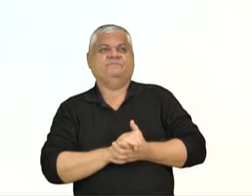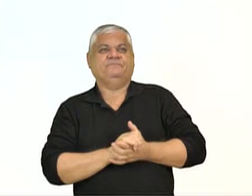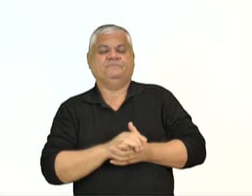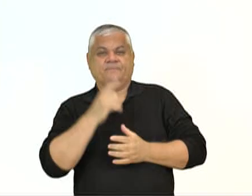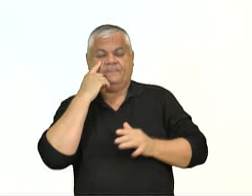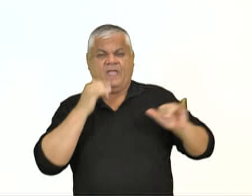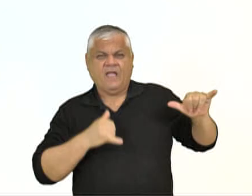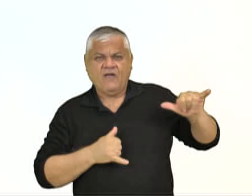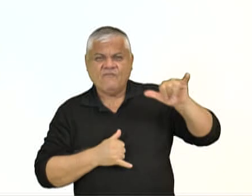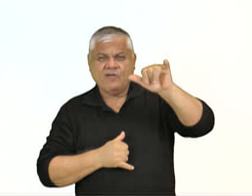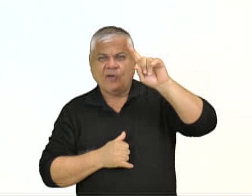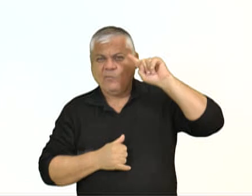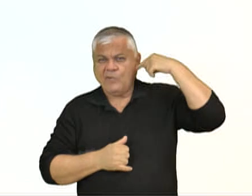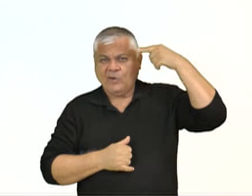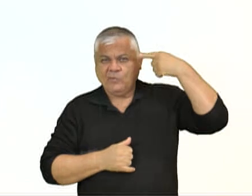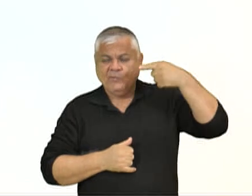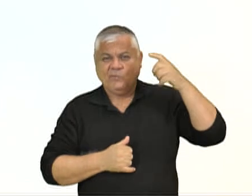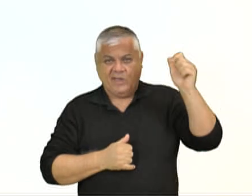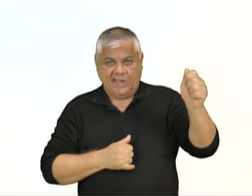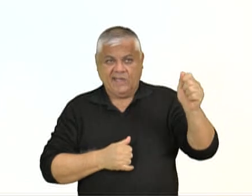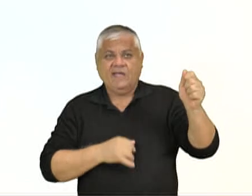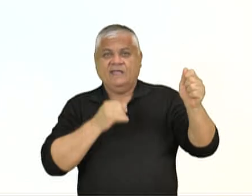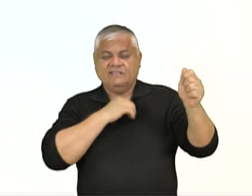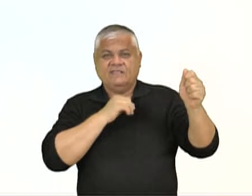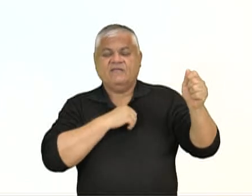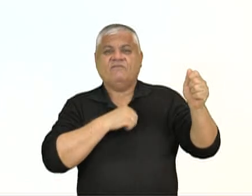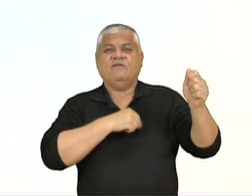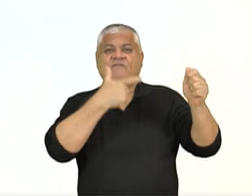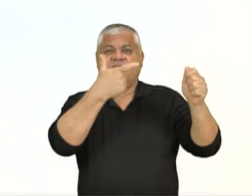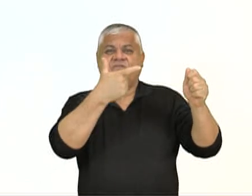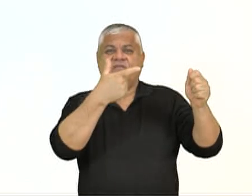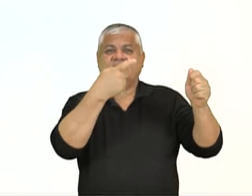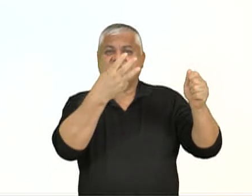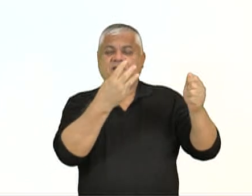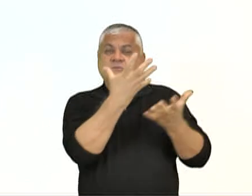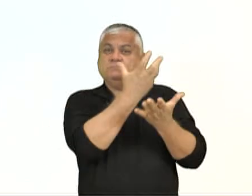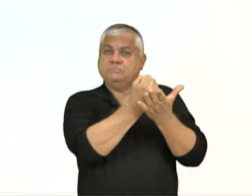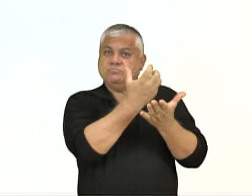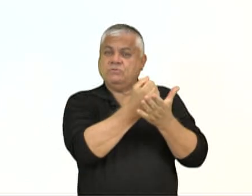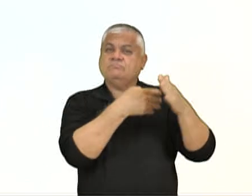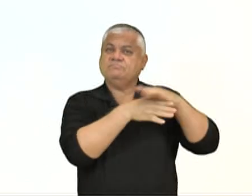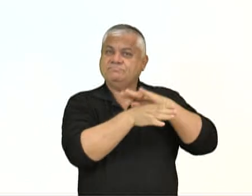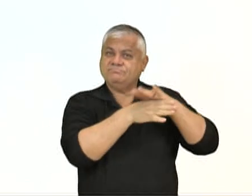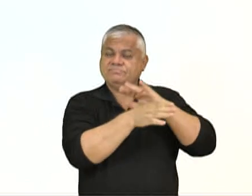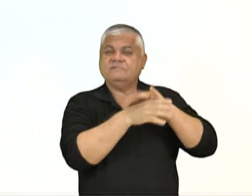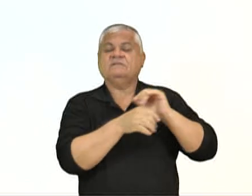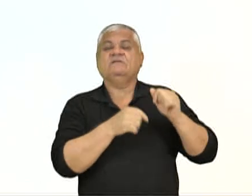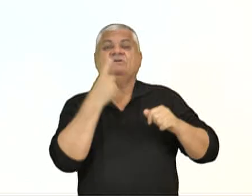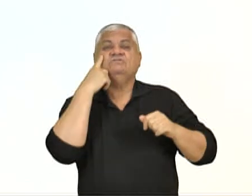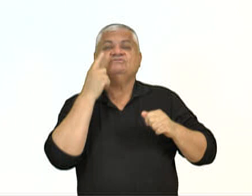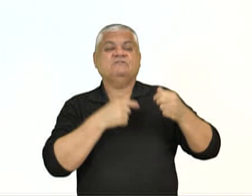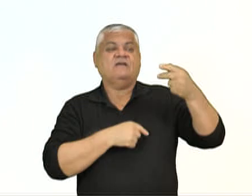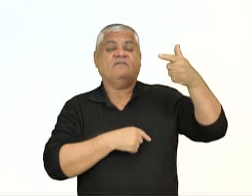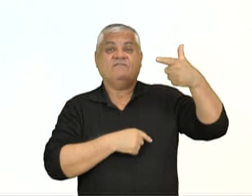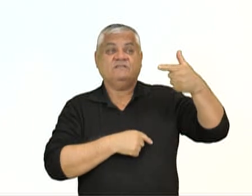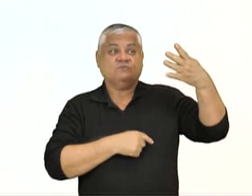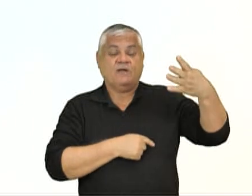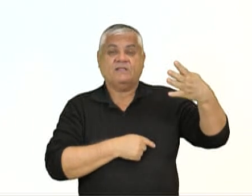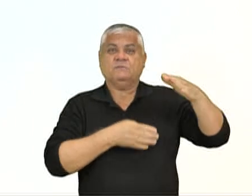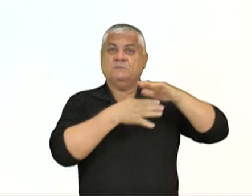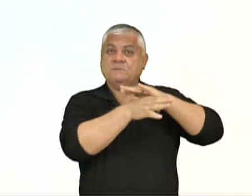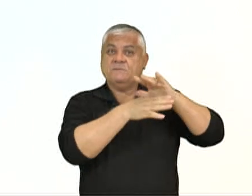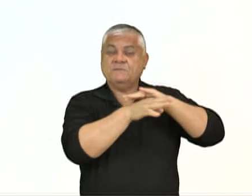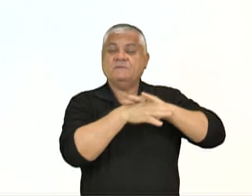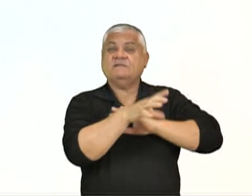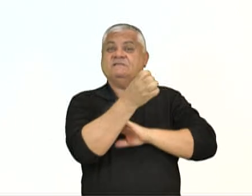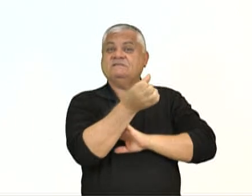o Avião Maluco, na versão A, teve 23 acessos, no dia 24, 67